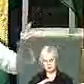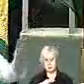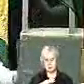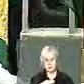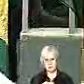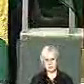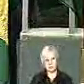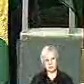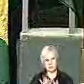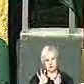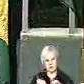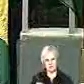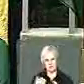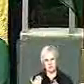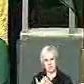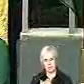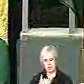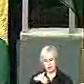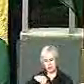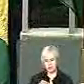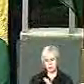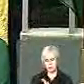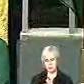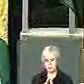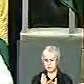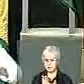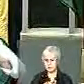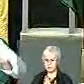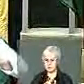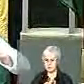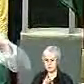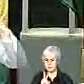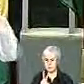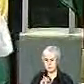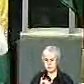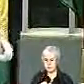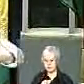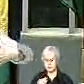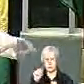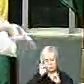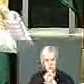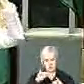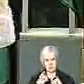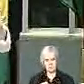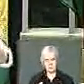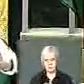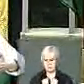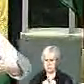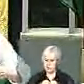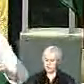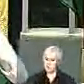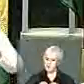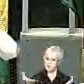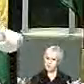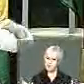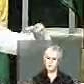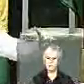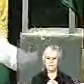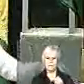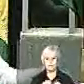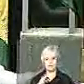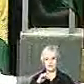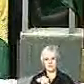final do processo eleitoral pela capa da Veja, que foi repercutida, panfleteada com o